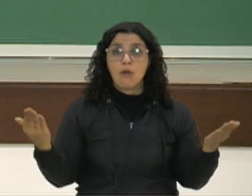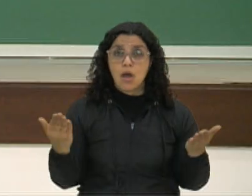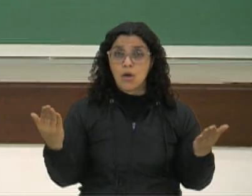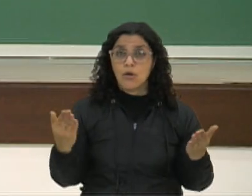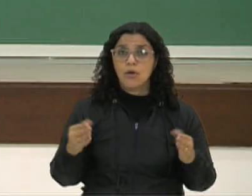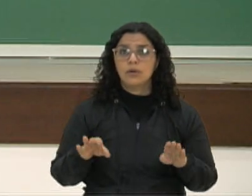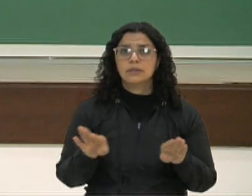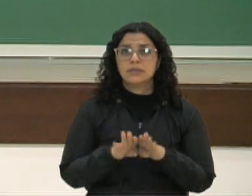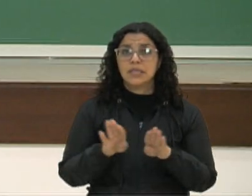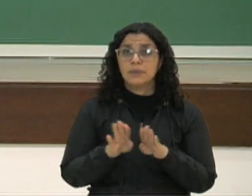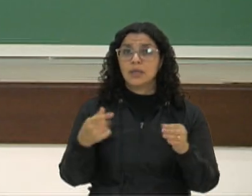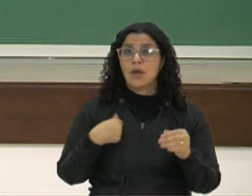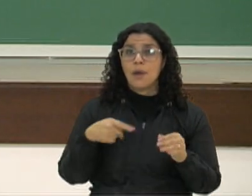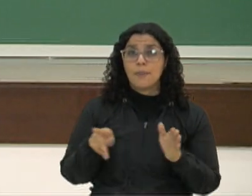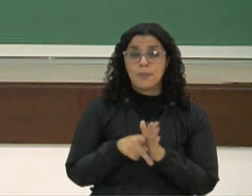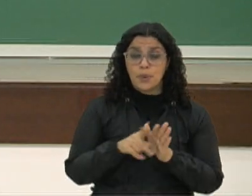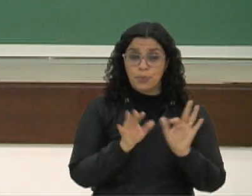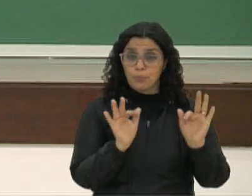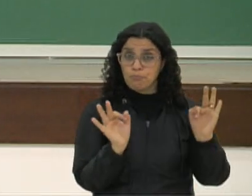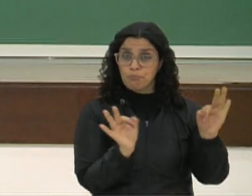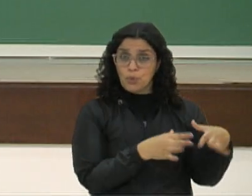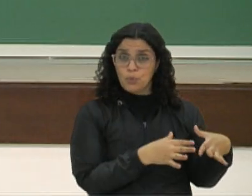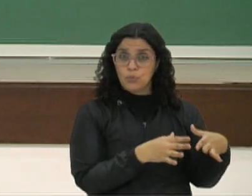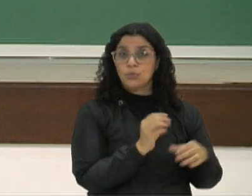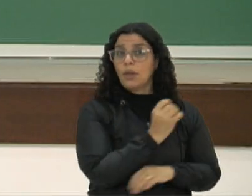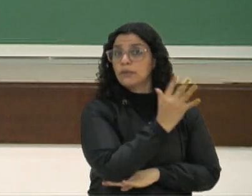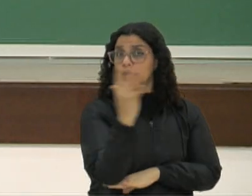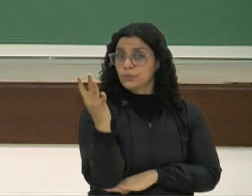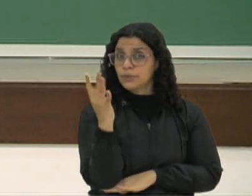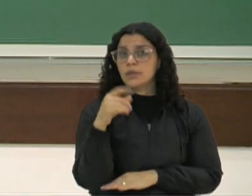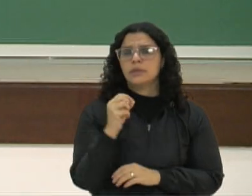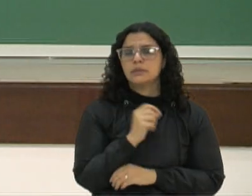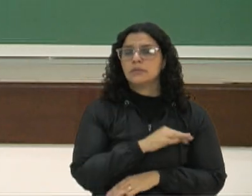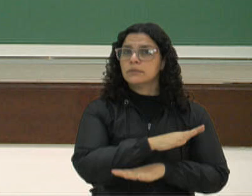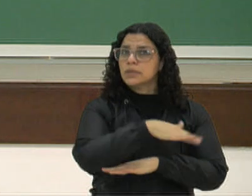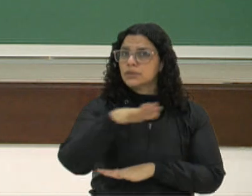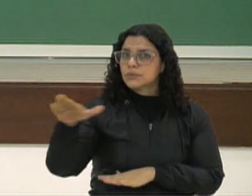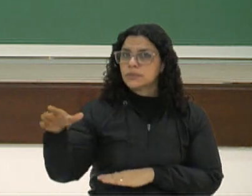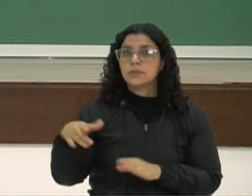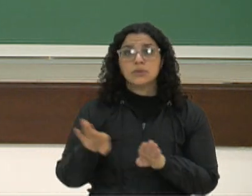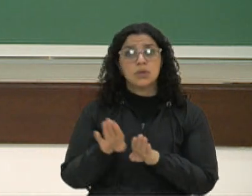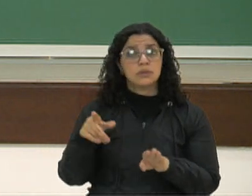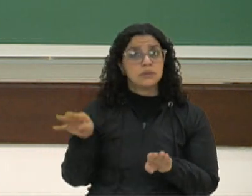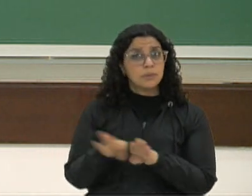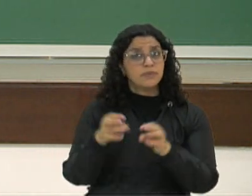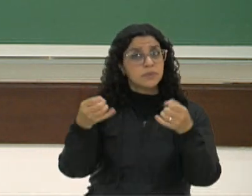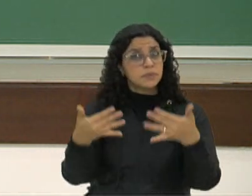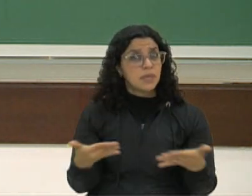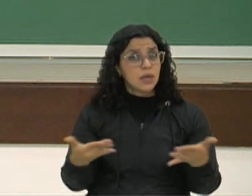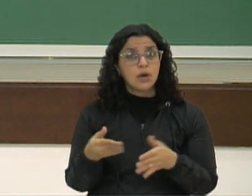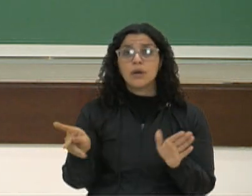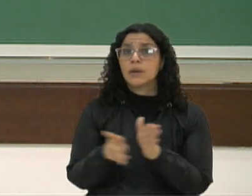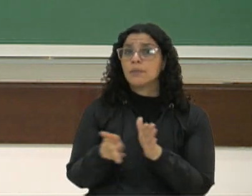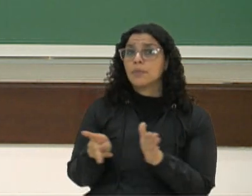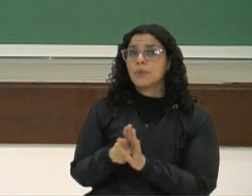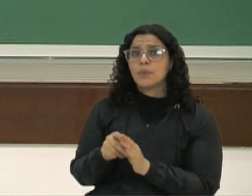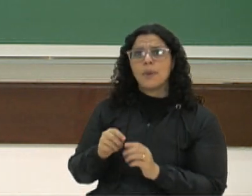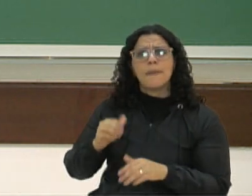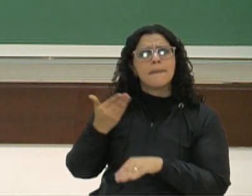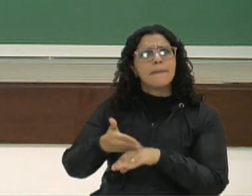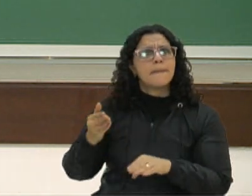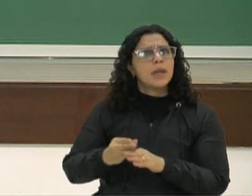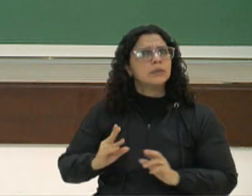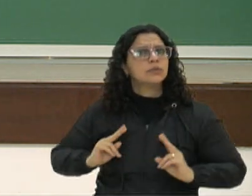Agora, finalizada a parte da transformação pela natureza, nas paisagens, vamos falar um pouquinho sobre as atividades humanas, né,